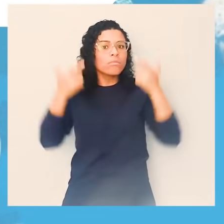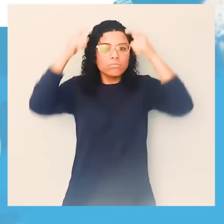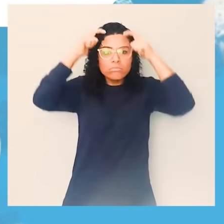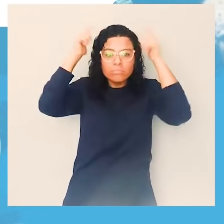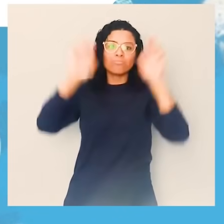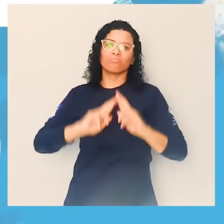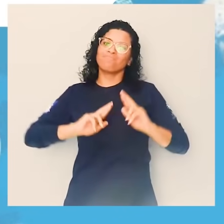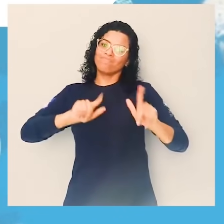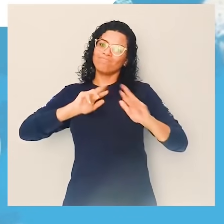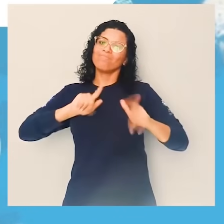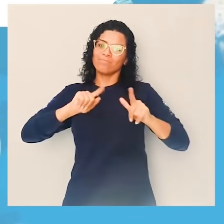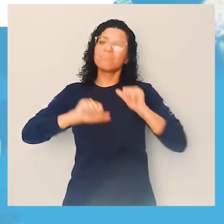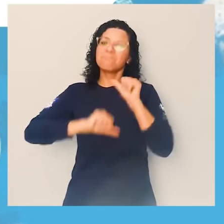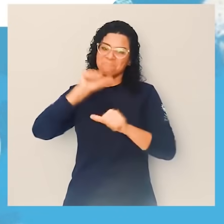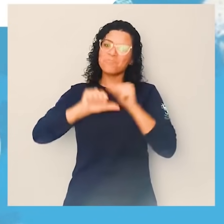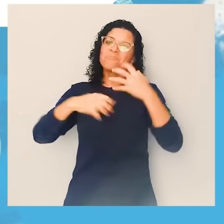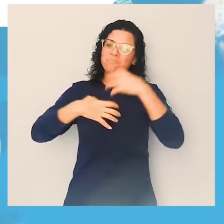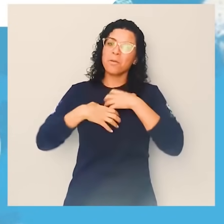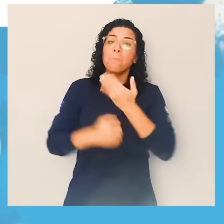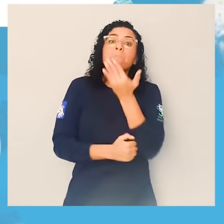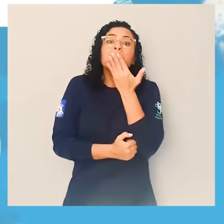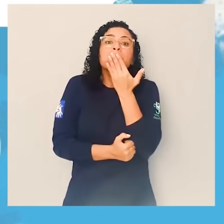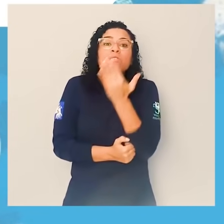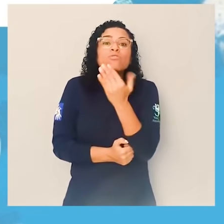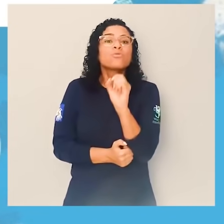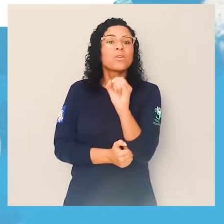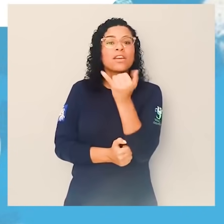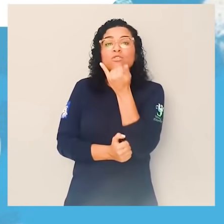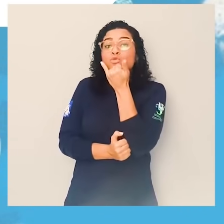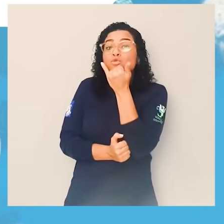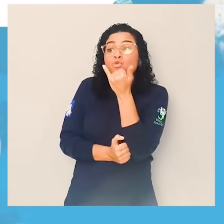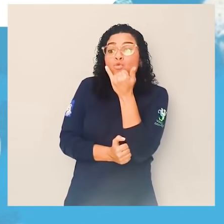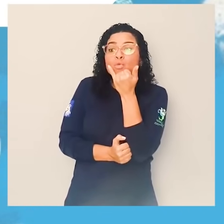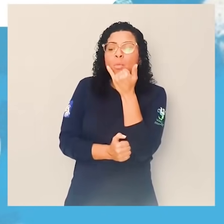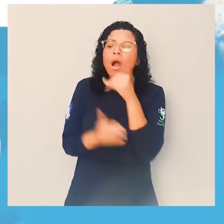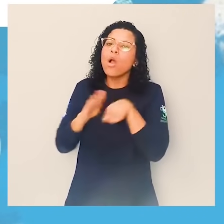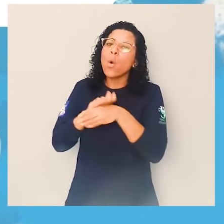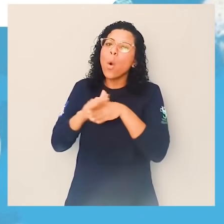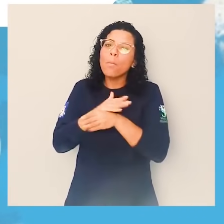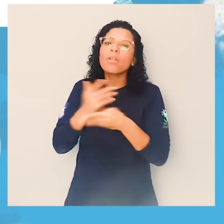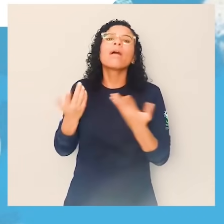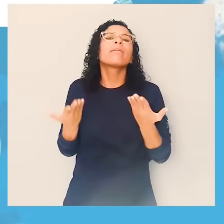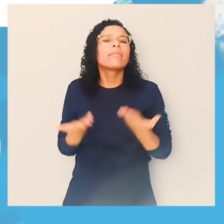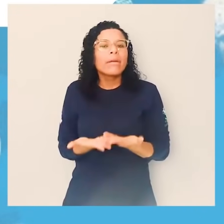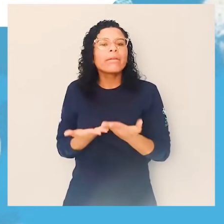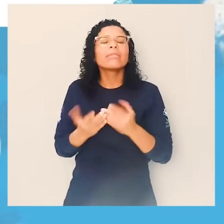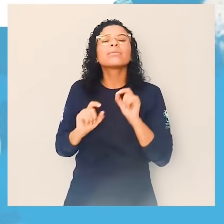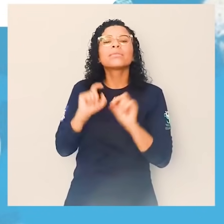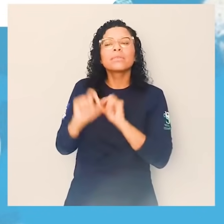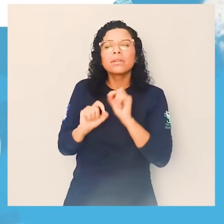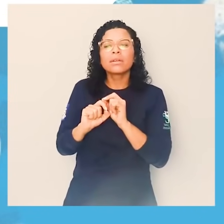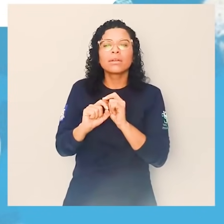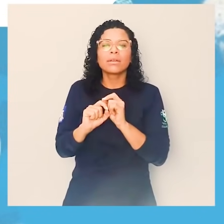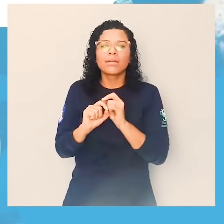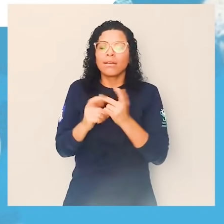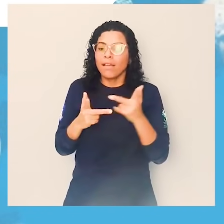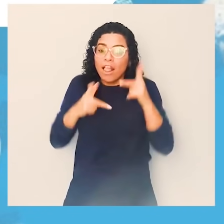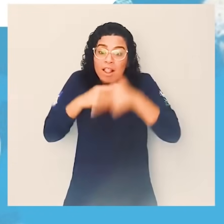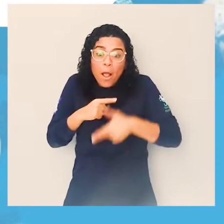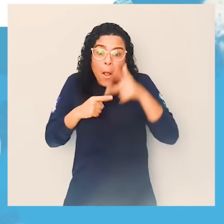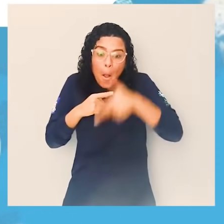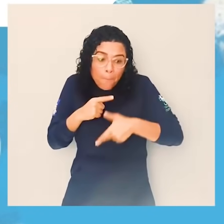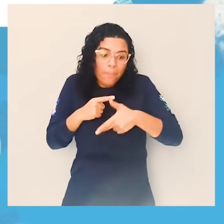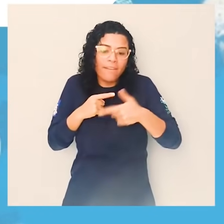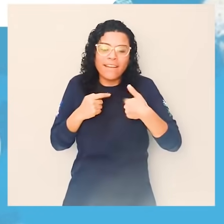agora o reizinho estava muito diferente. Até pediu desculpas por estar incomodando. E quando o sábio interrompia o rei, ele